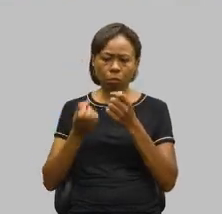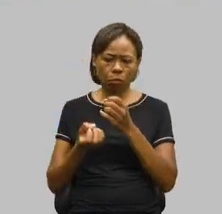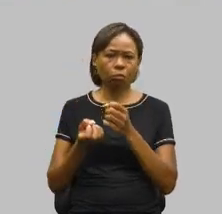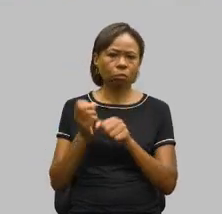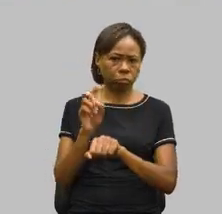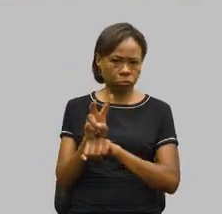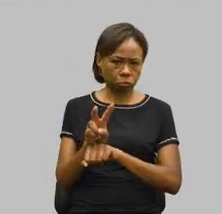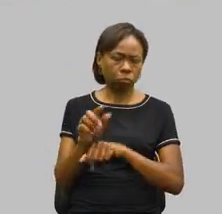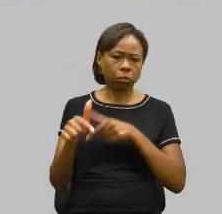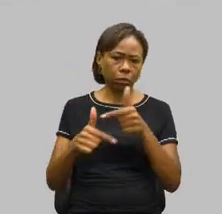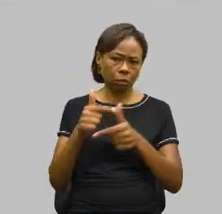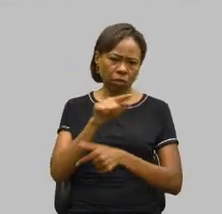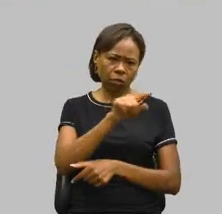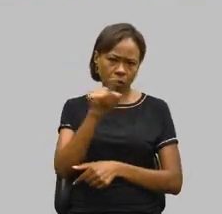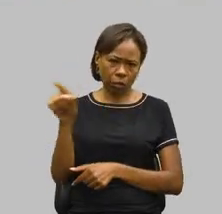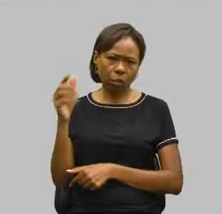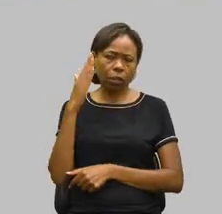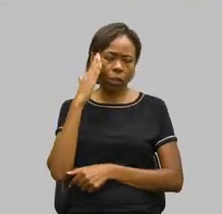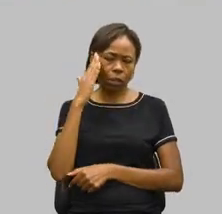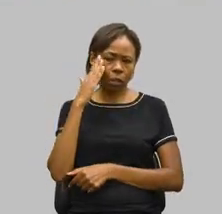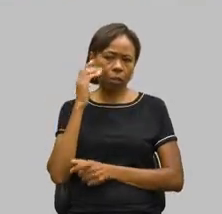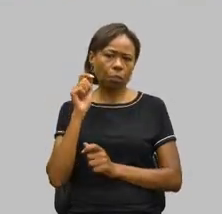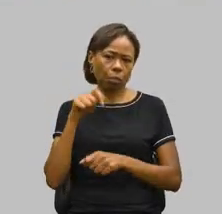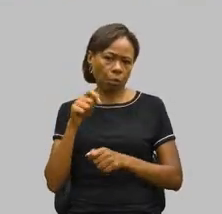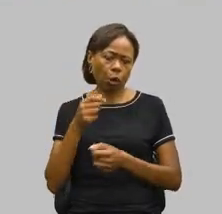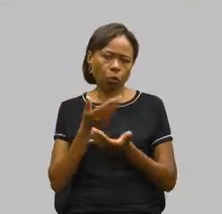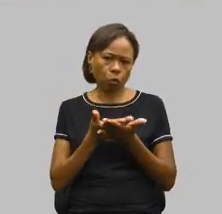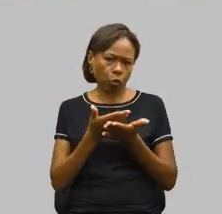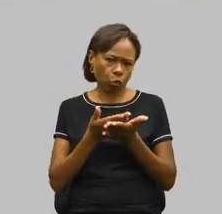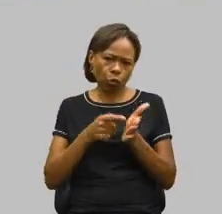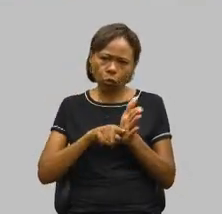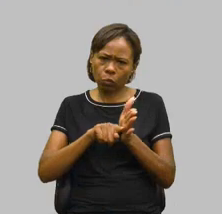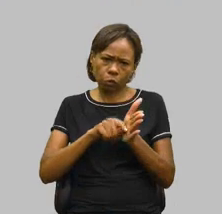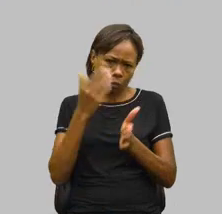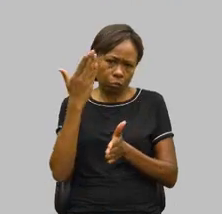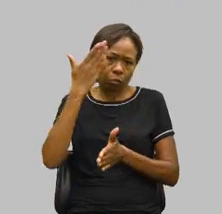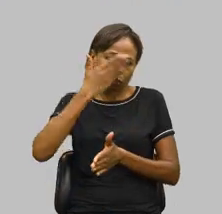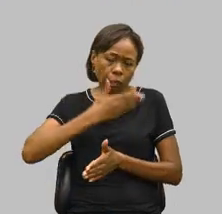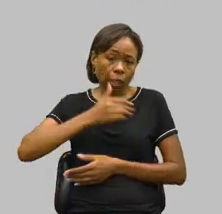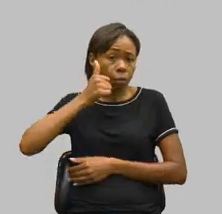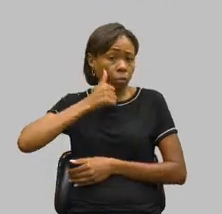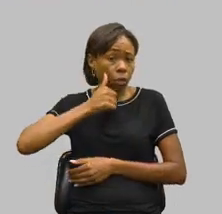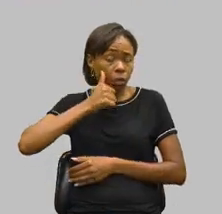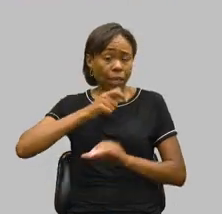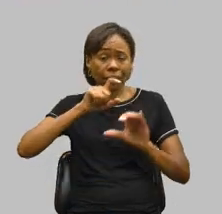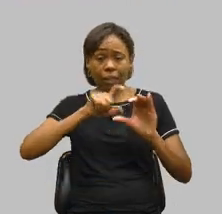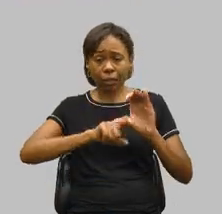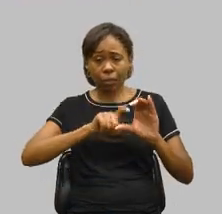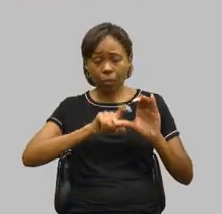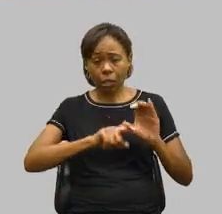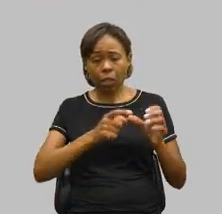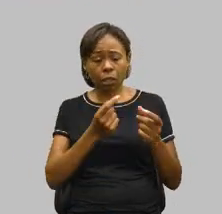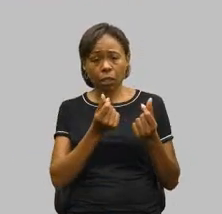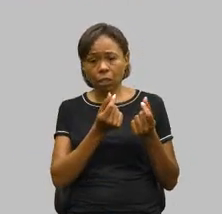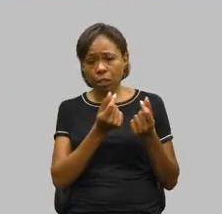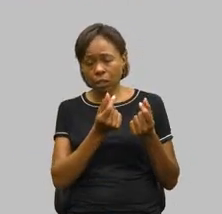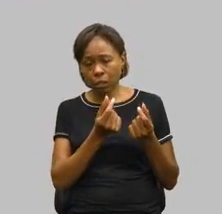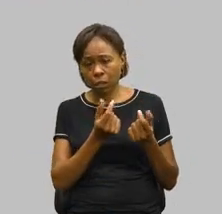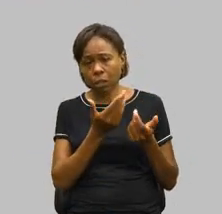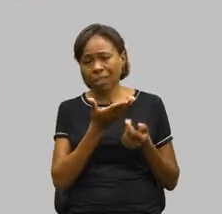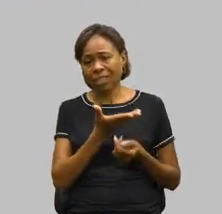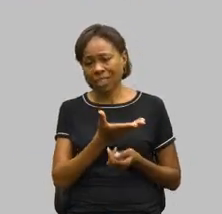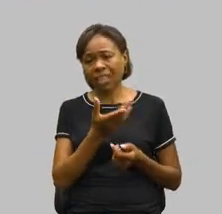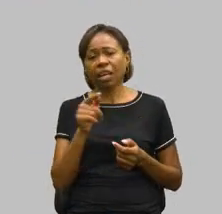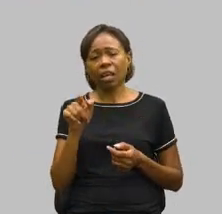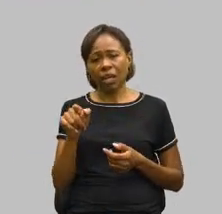né pode saber através de inclusive inúmeros estudos que comprovam que as mulheres que dependem financeiramente eh elas estão mais